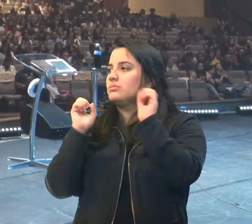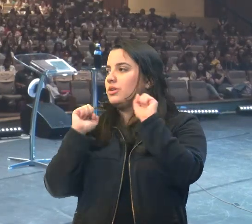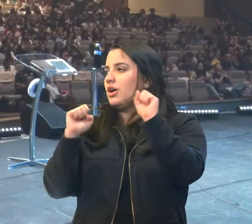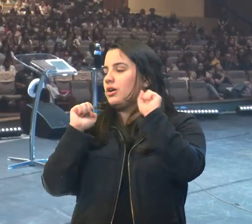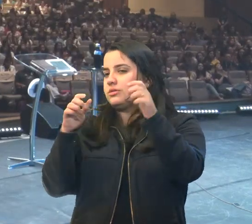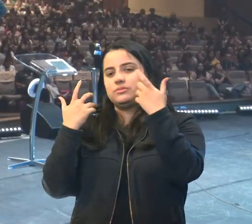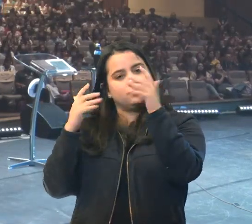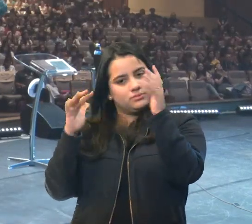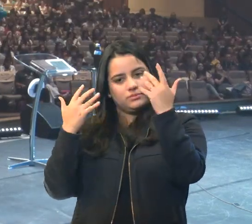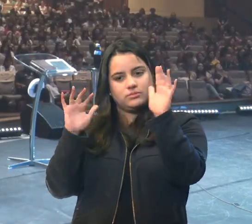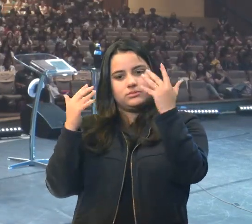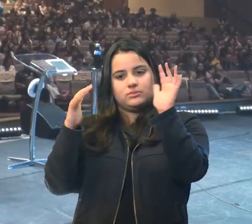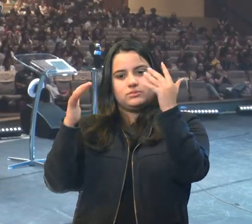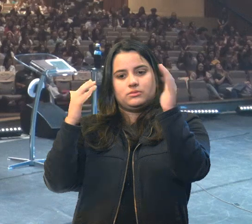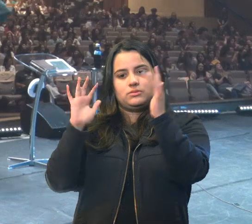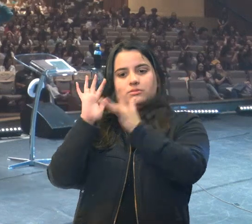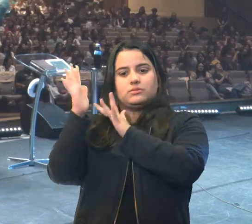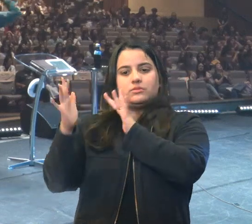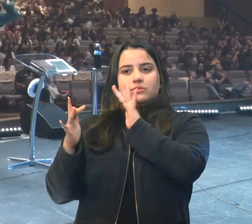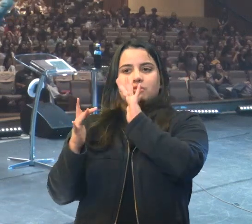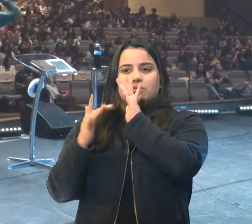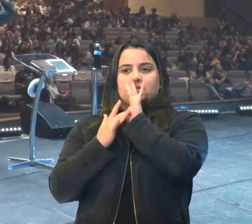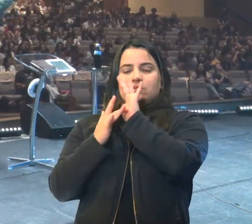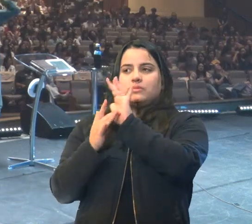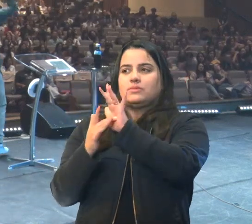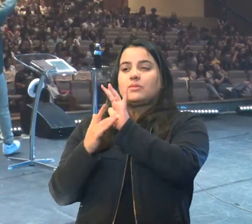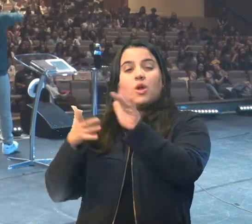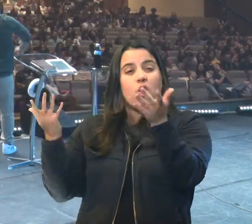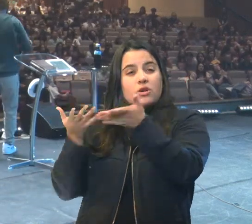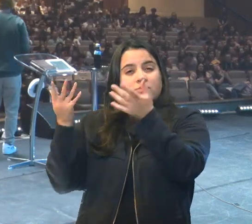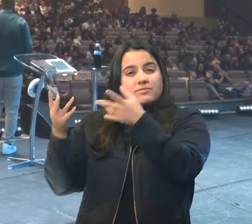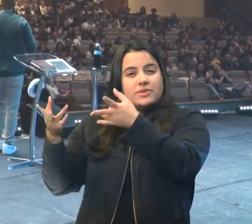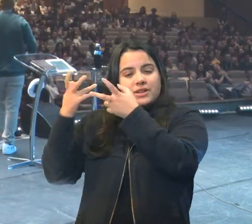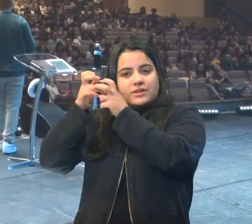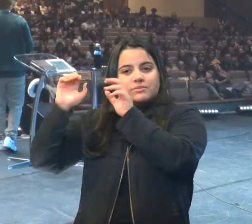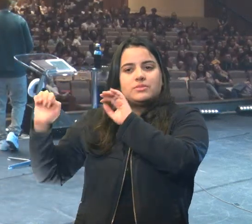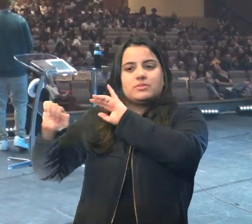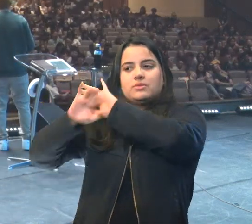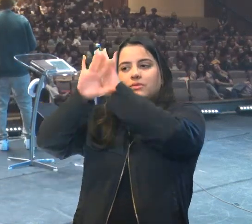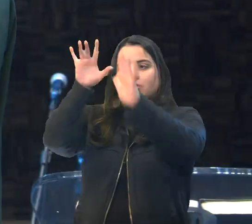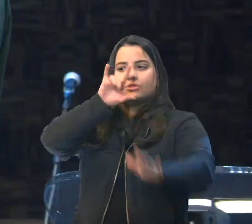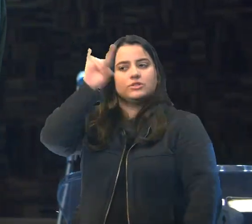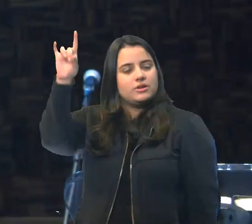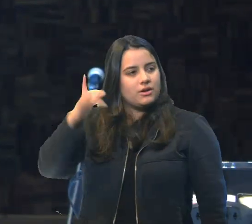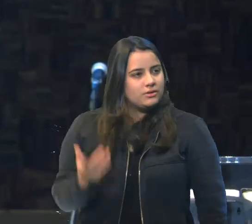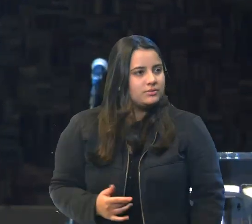hoje. Hoje nós vamos ver a glória de Deus.